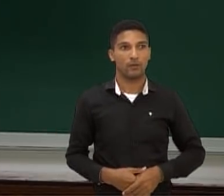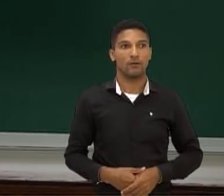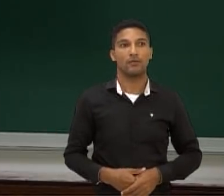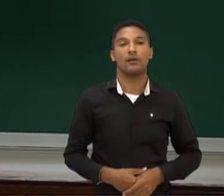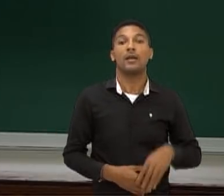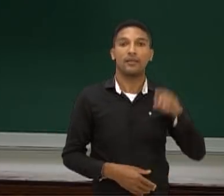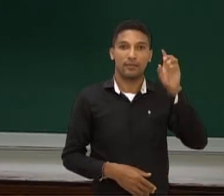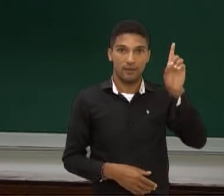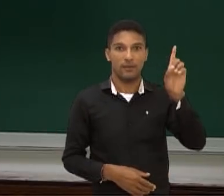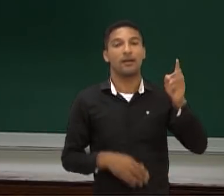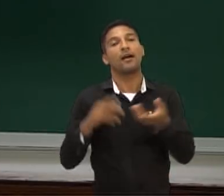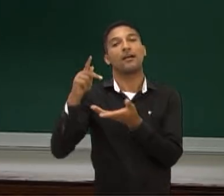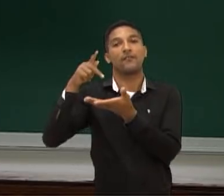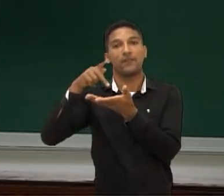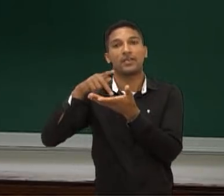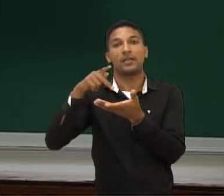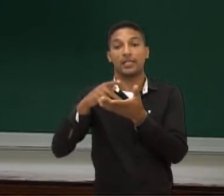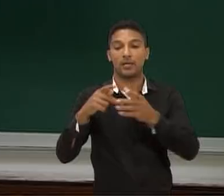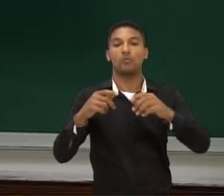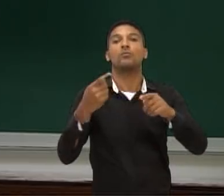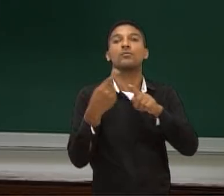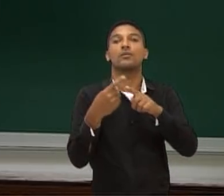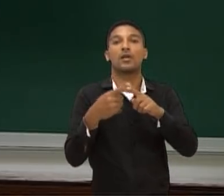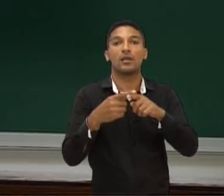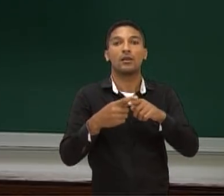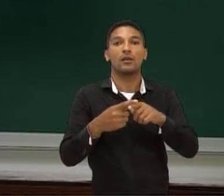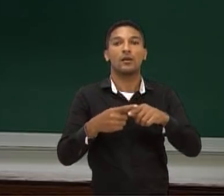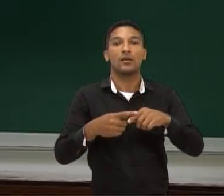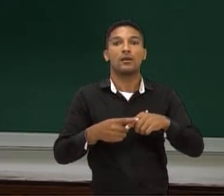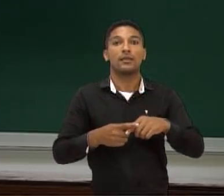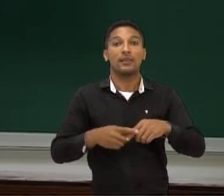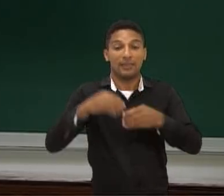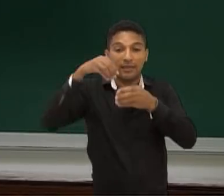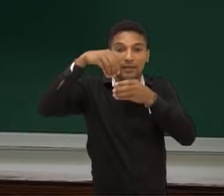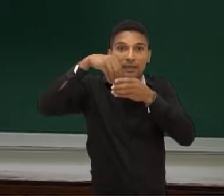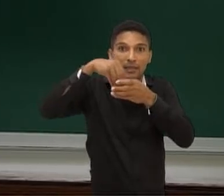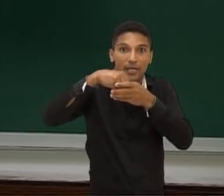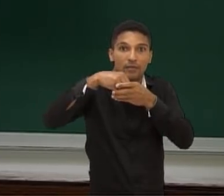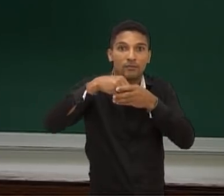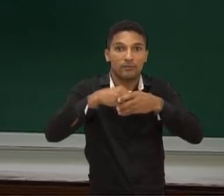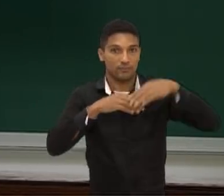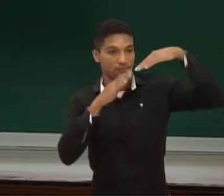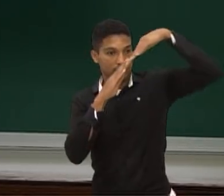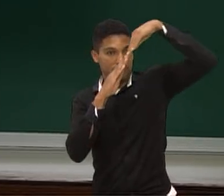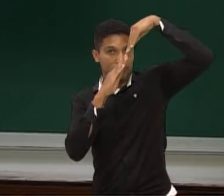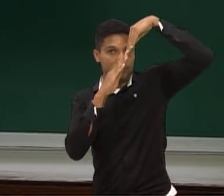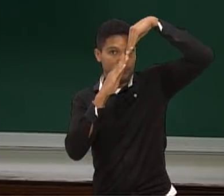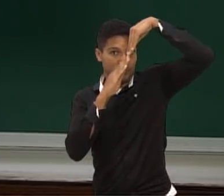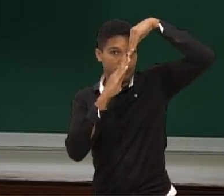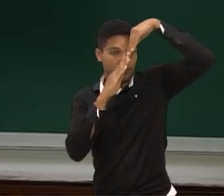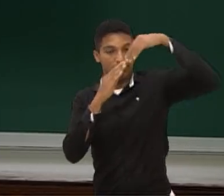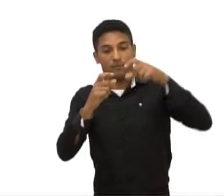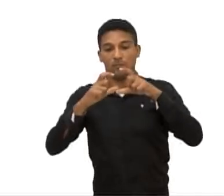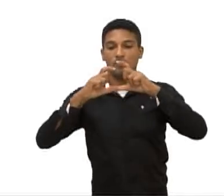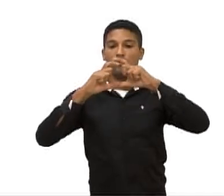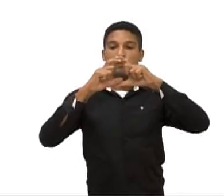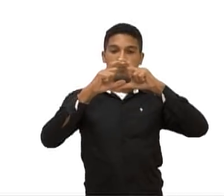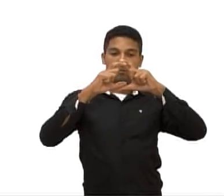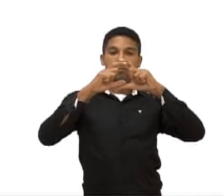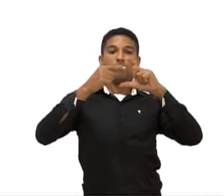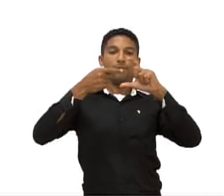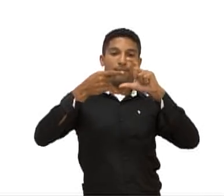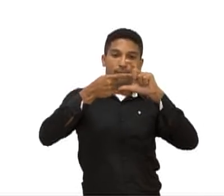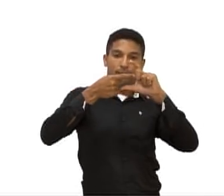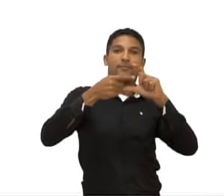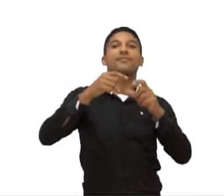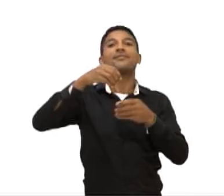polígono, tá bom? Beleza? Então é verdadeiro. Mais um praticando aí para vocês de verdadeiro ou falso. Agora as letras E e F, tá